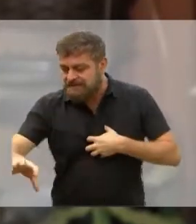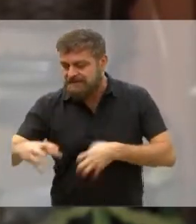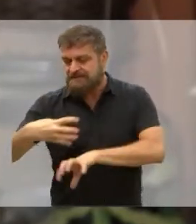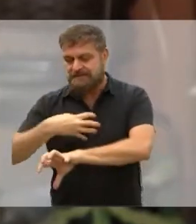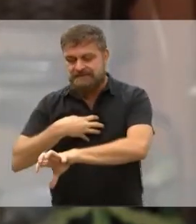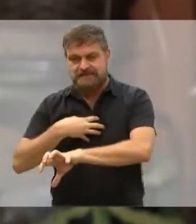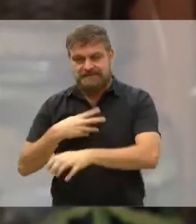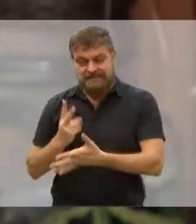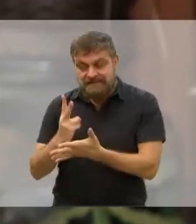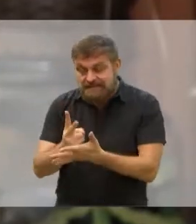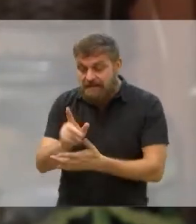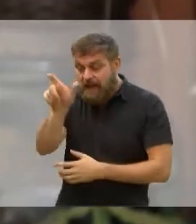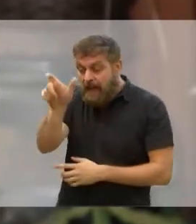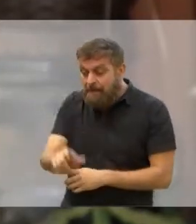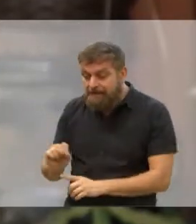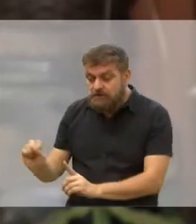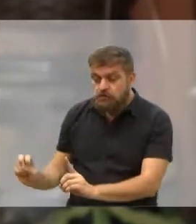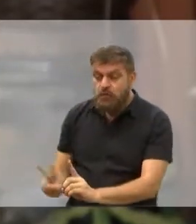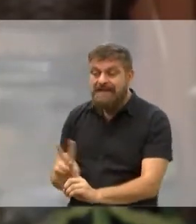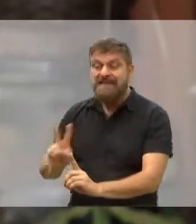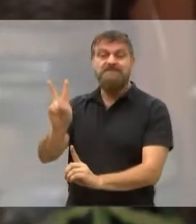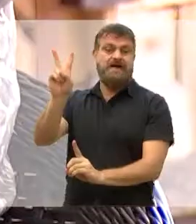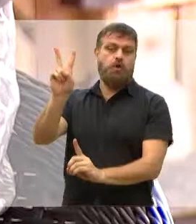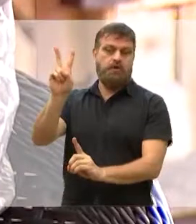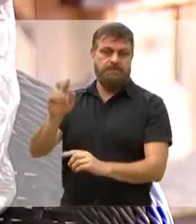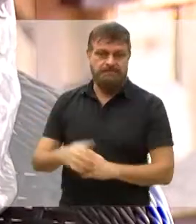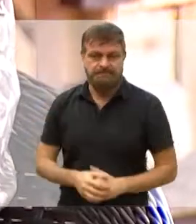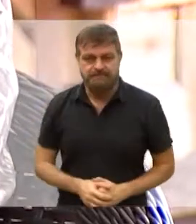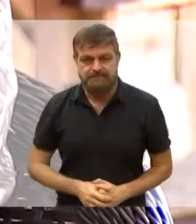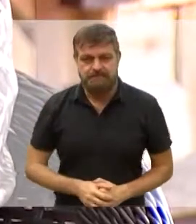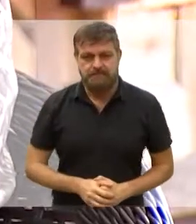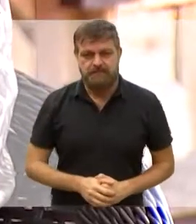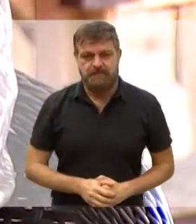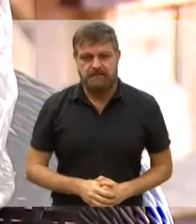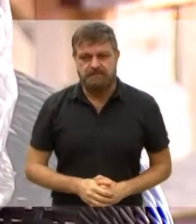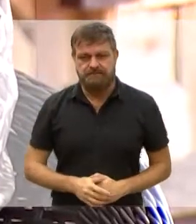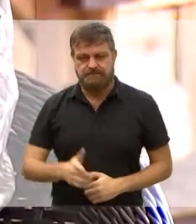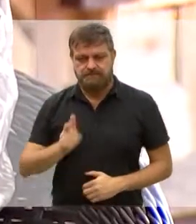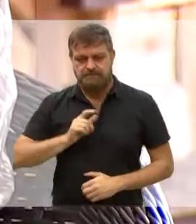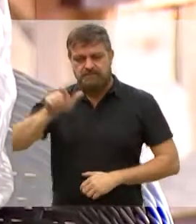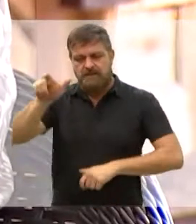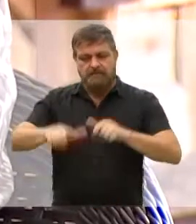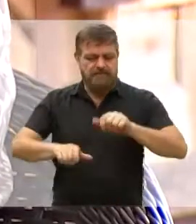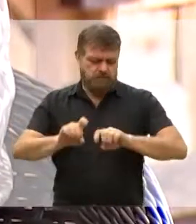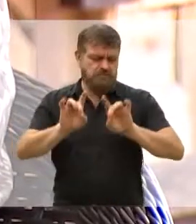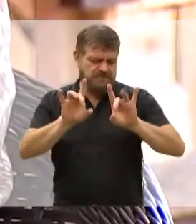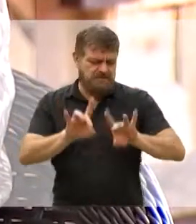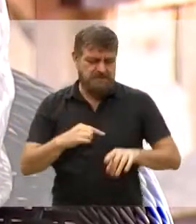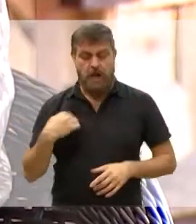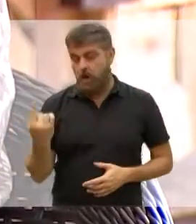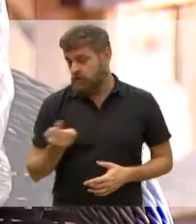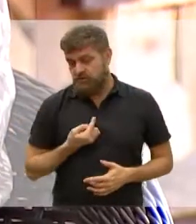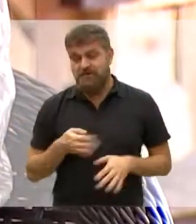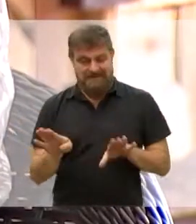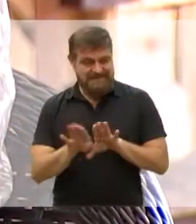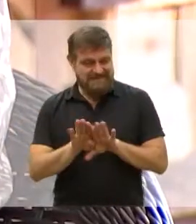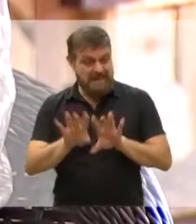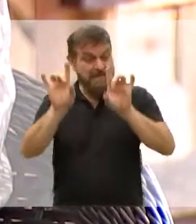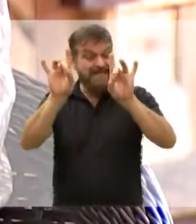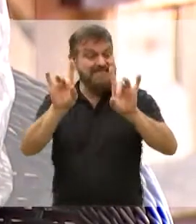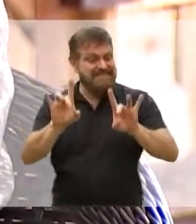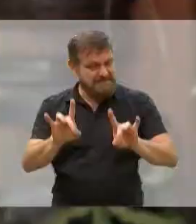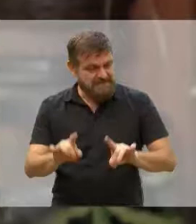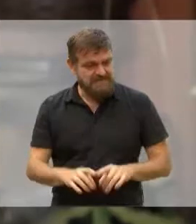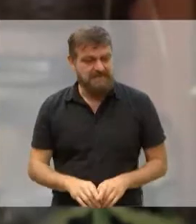sempre valorizar a pessoa como ser humano. São seres especiais, todos nós, né? Todos nós somos